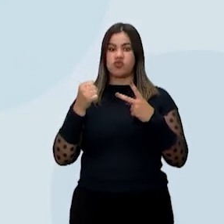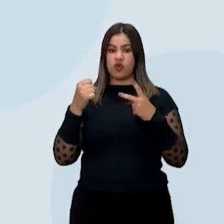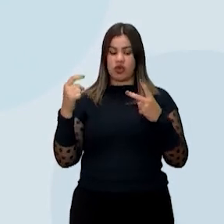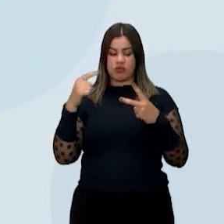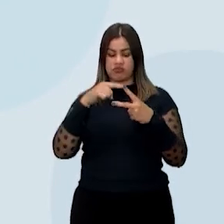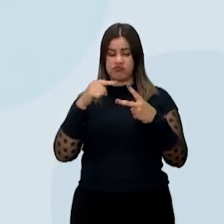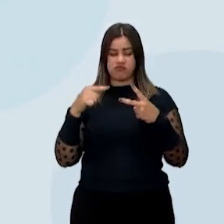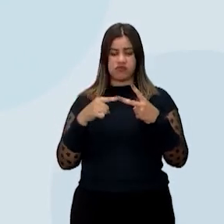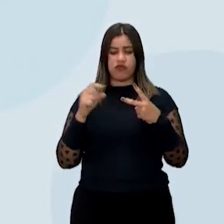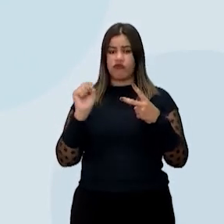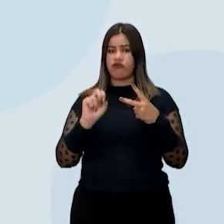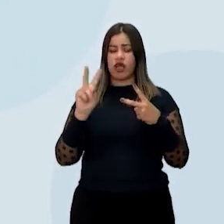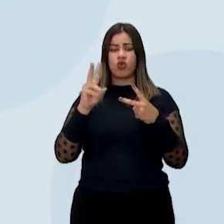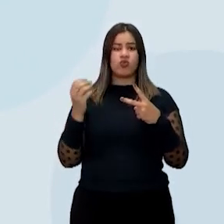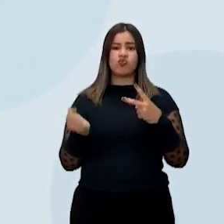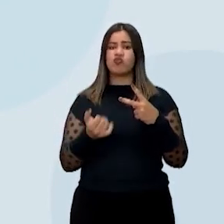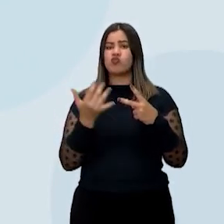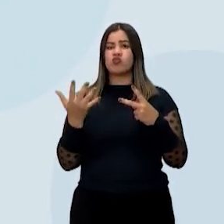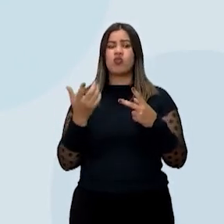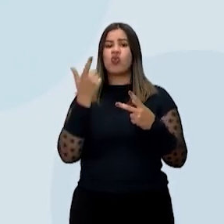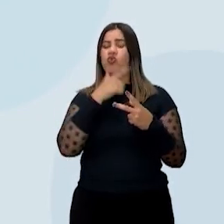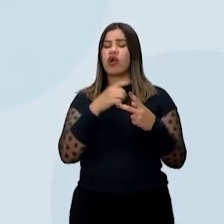salgadinhos você consegue comprar com R$